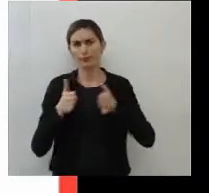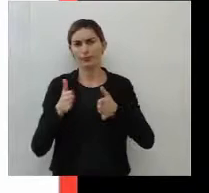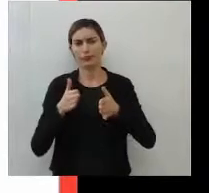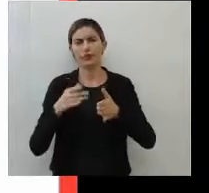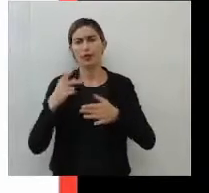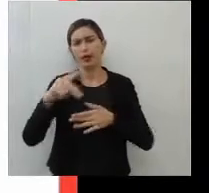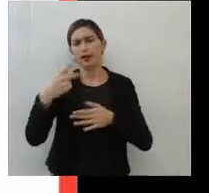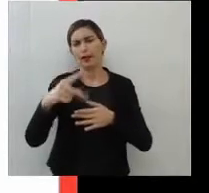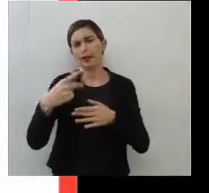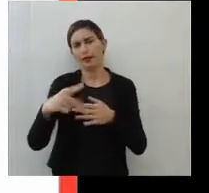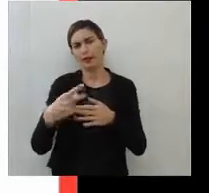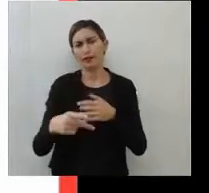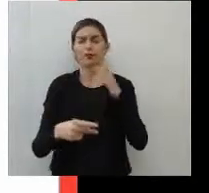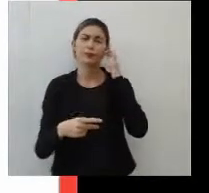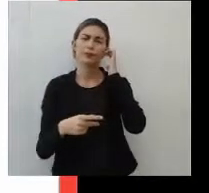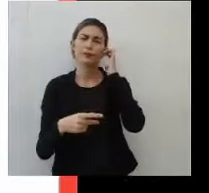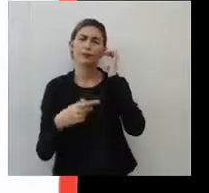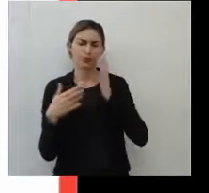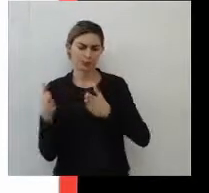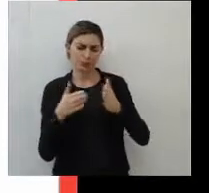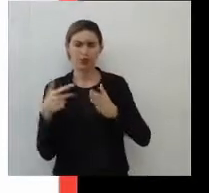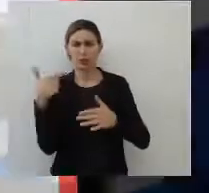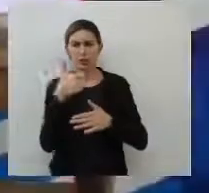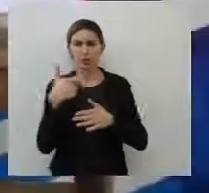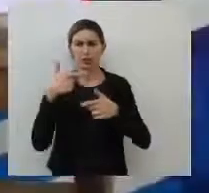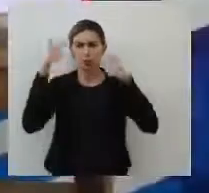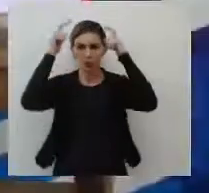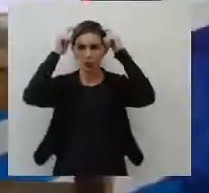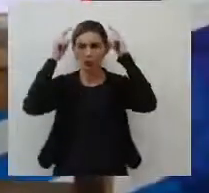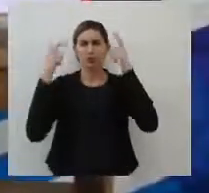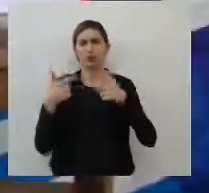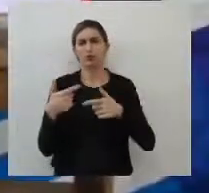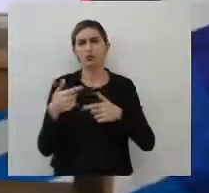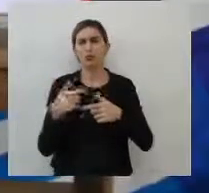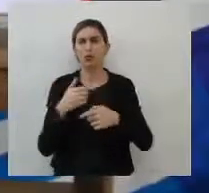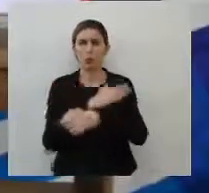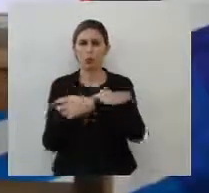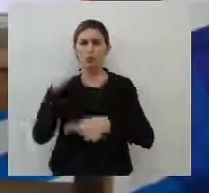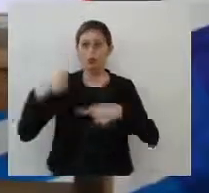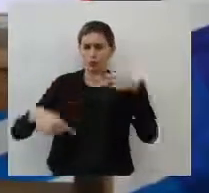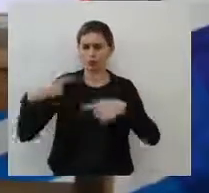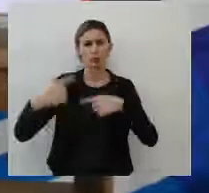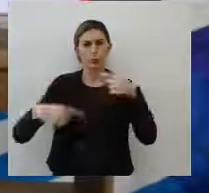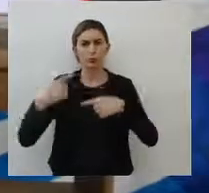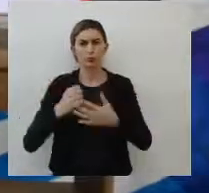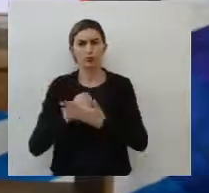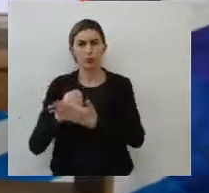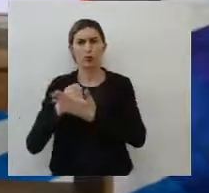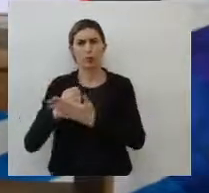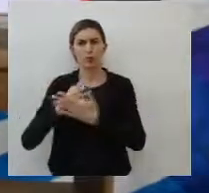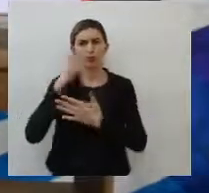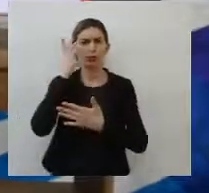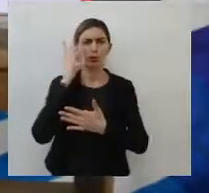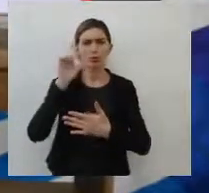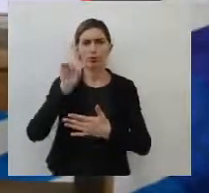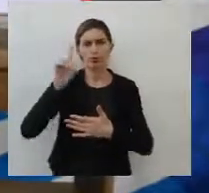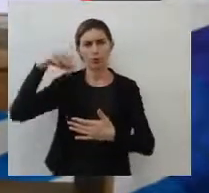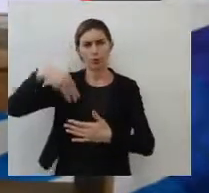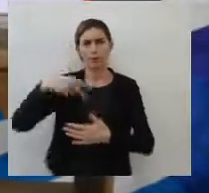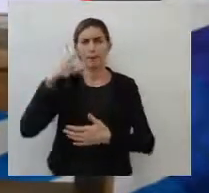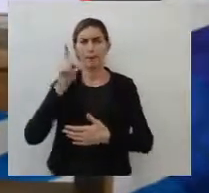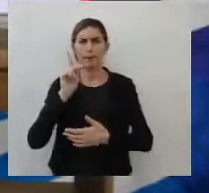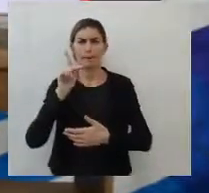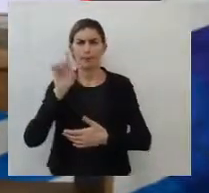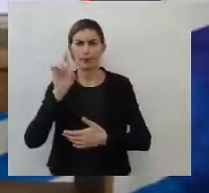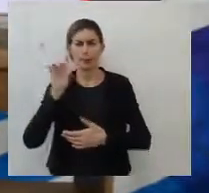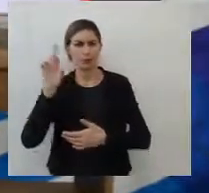ele foi durante o segundo reinado, um dos braços políticos de apoio de Dom Pedro II e, consequentemente,